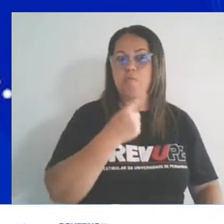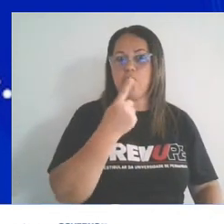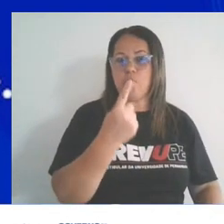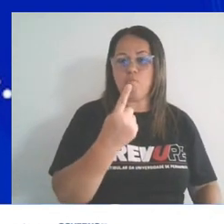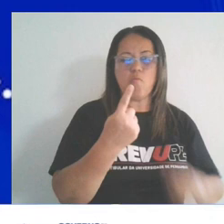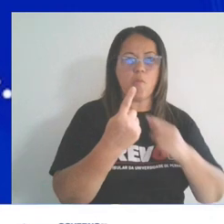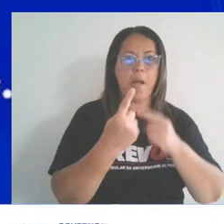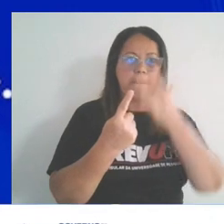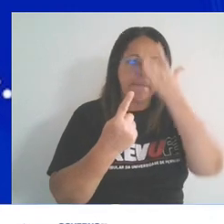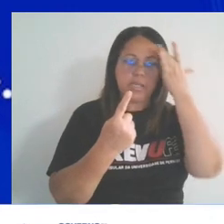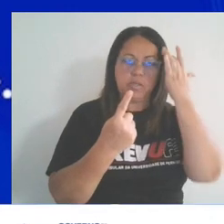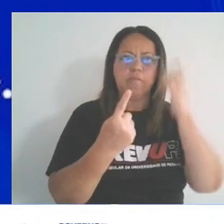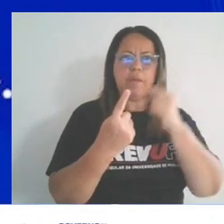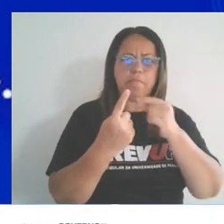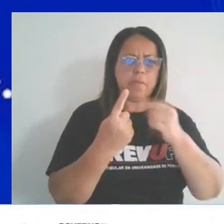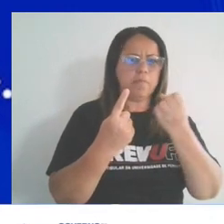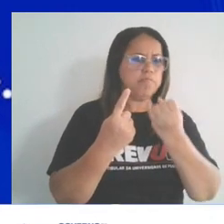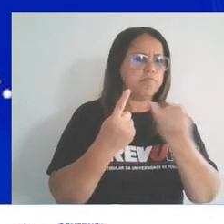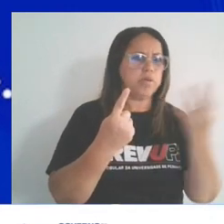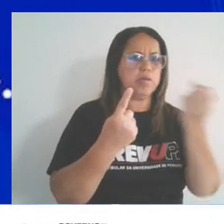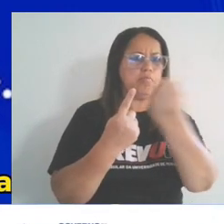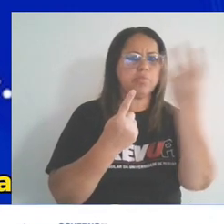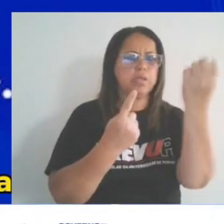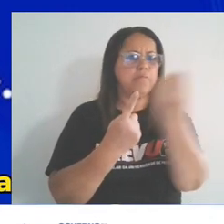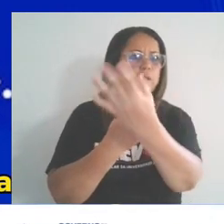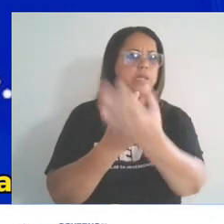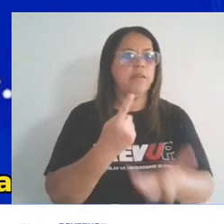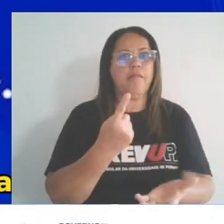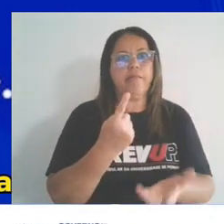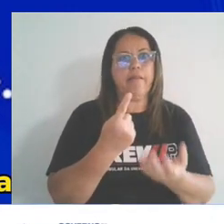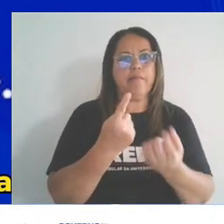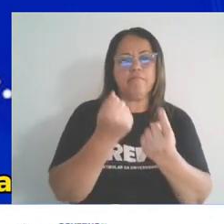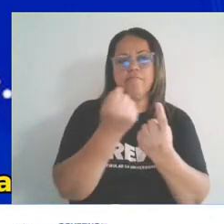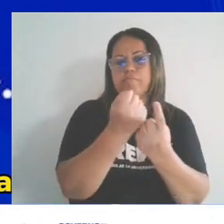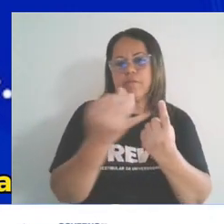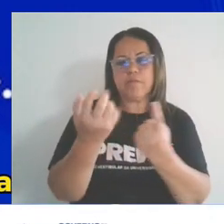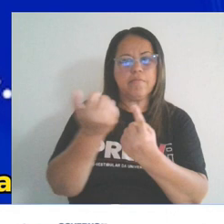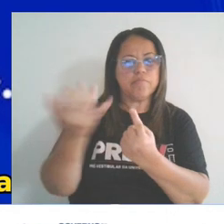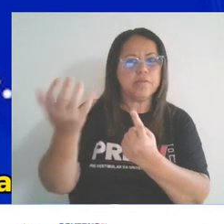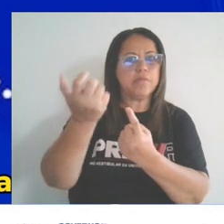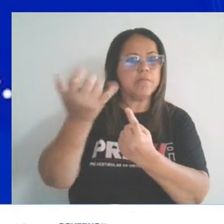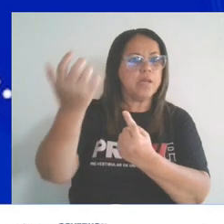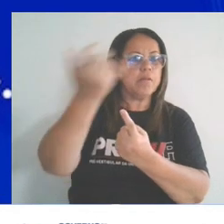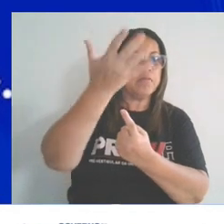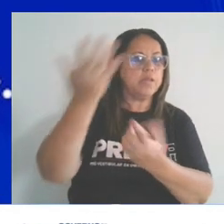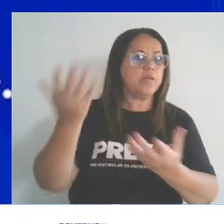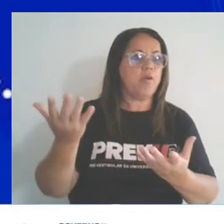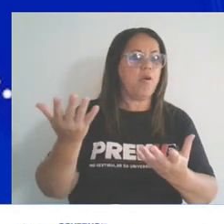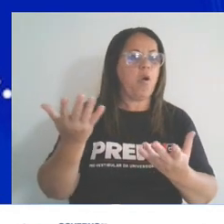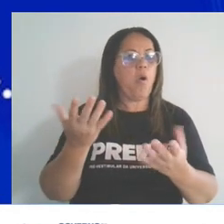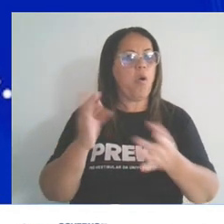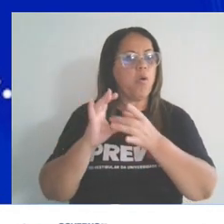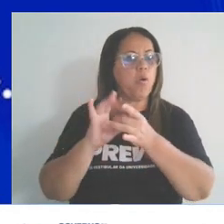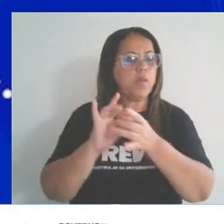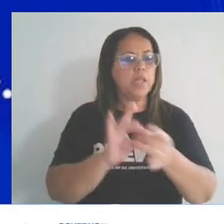contatos que vão ter outros núcleos de contatos. Quando a gente reúne todas essas informações juntas, todas essas pessoas